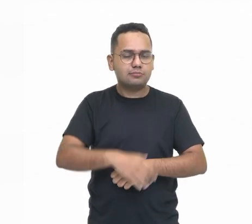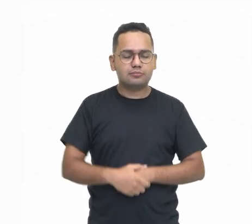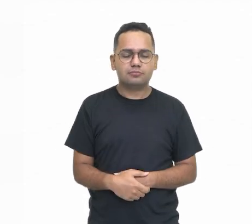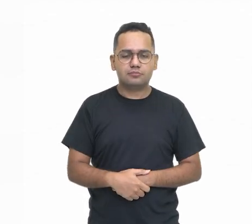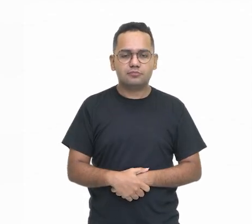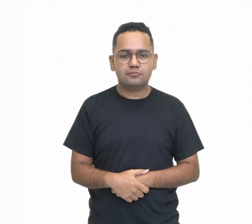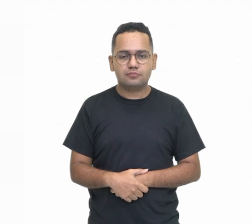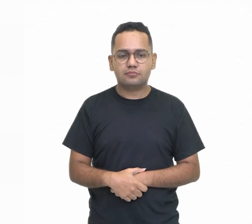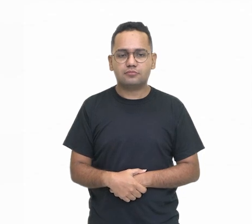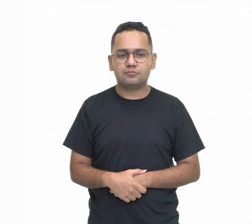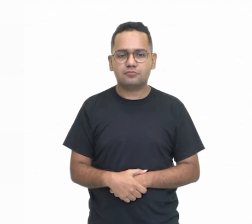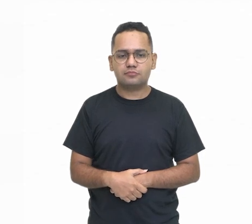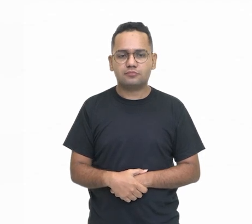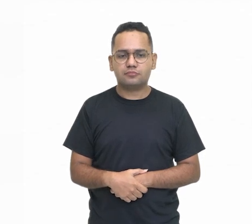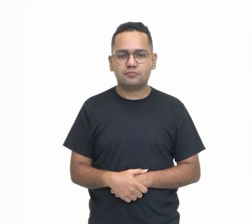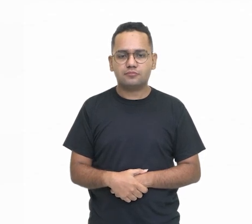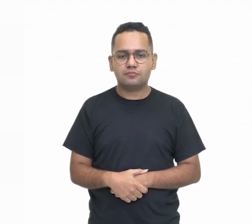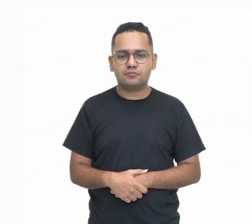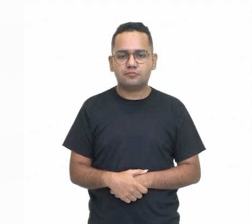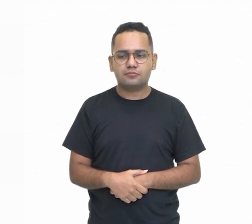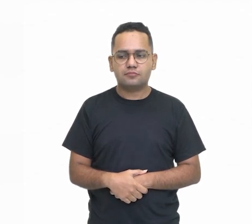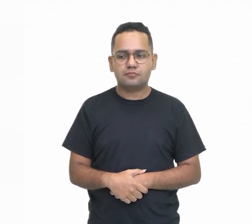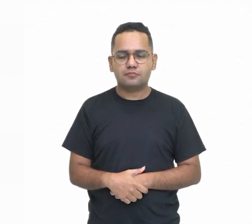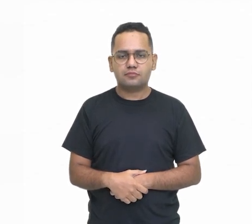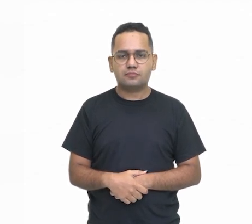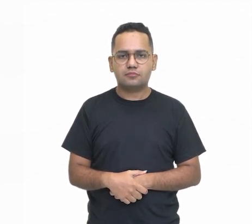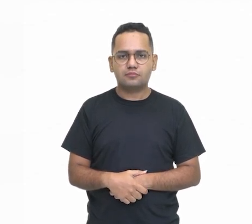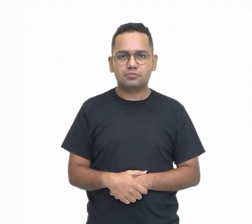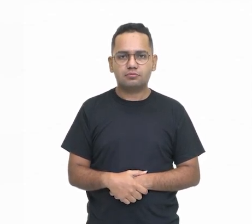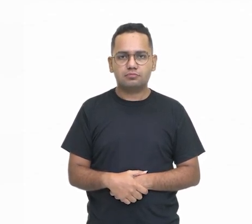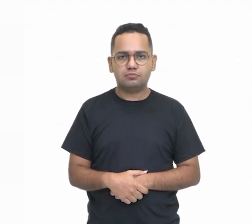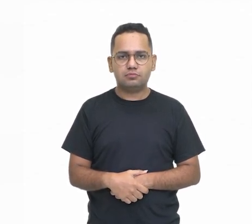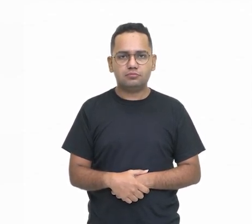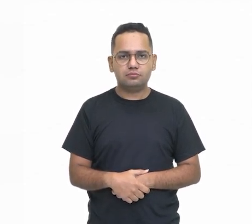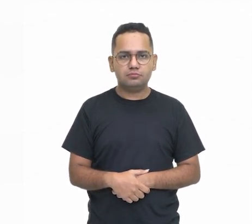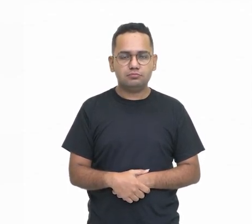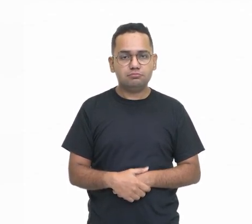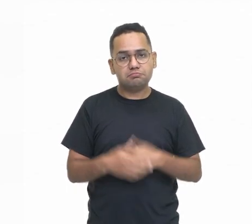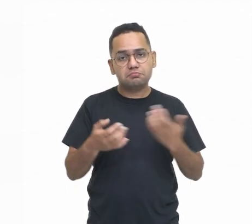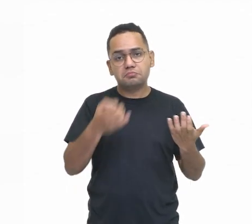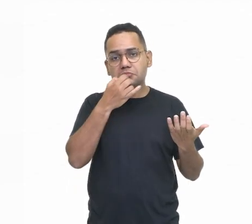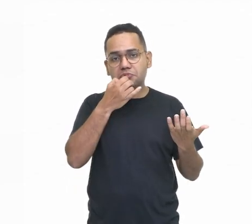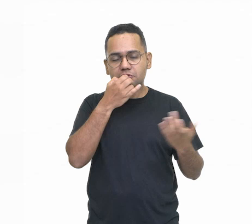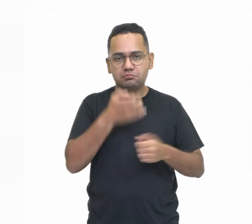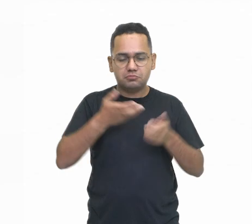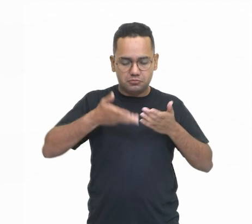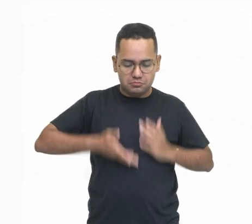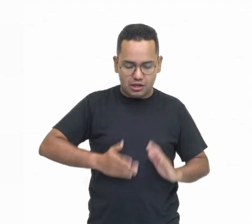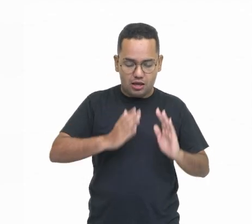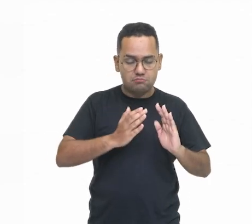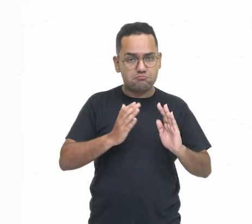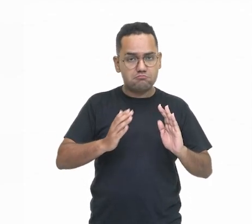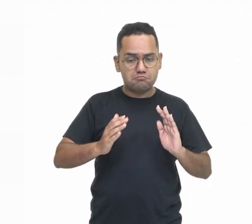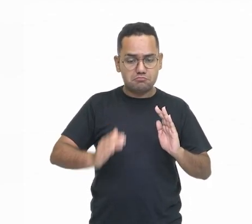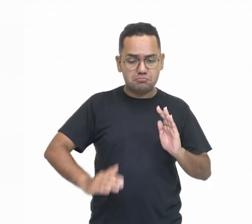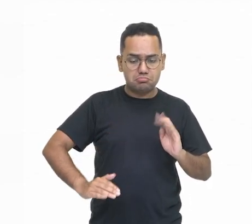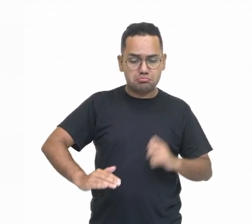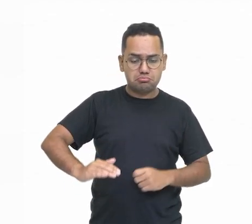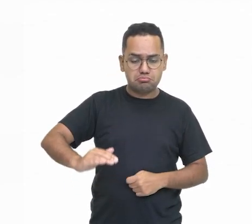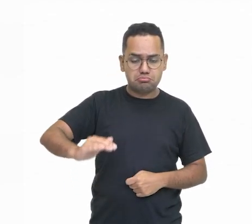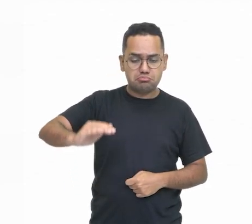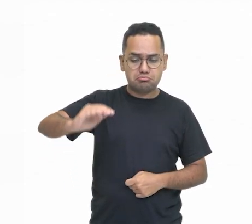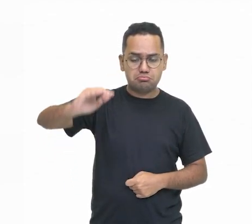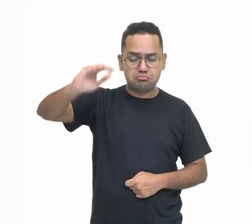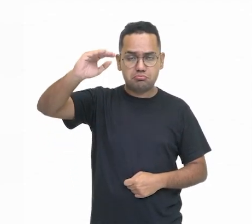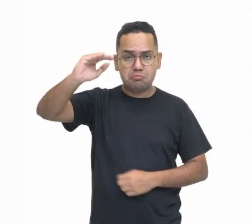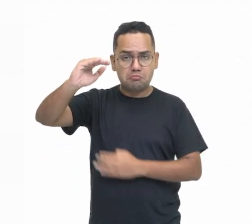nasce e muito provavelmente morre na mesma posição social, tá? E essa era dividida